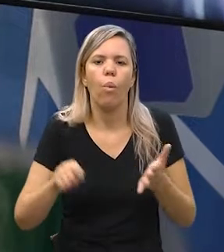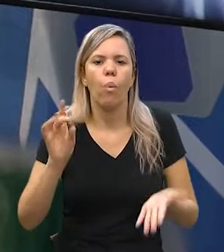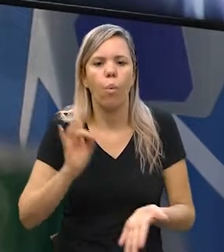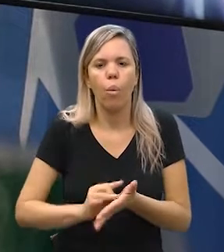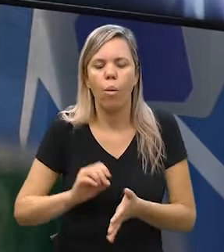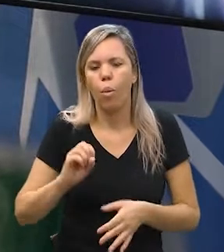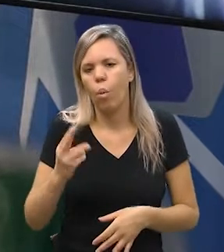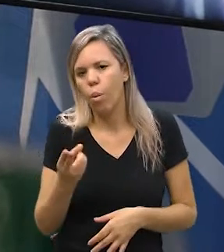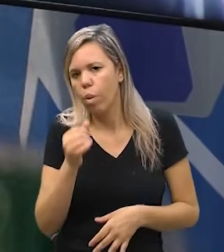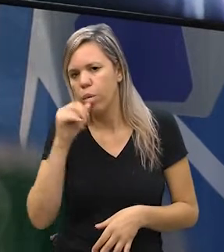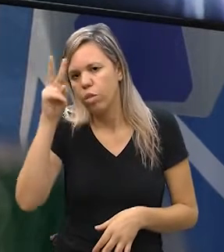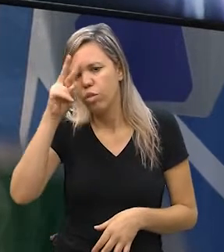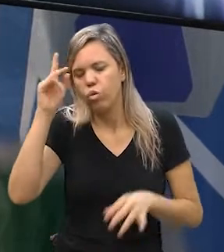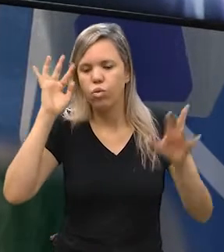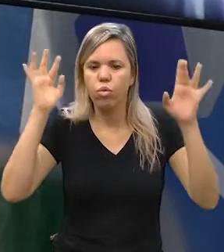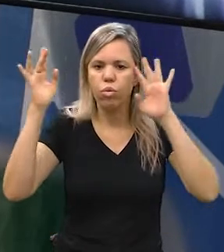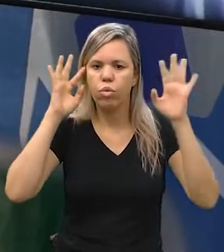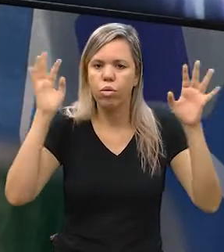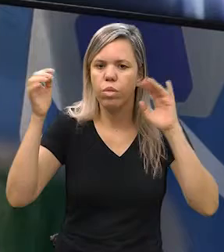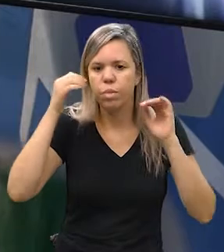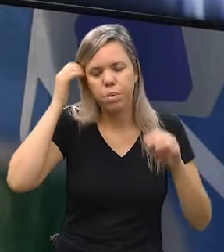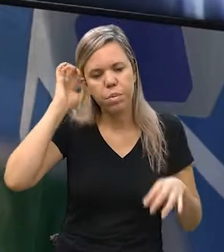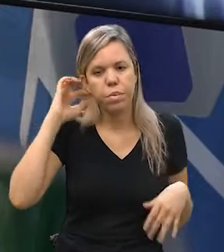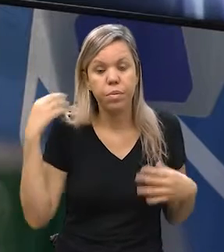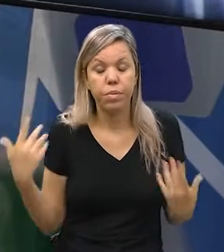reais e histórias fantasiosas?